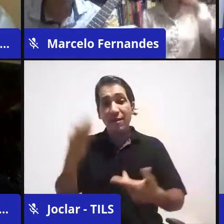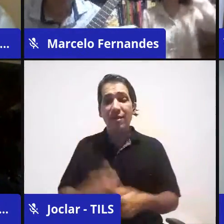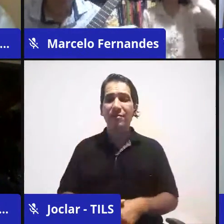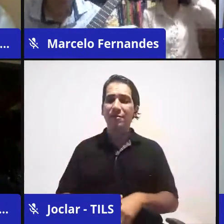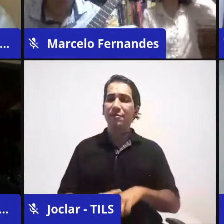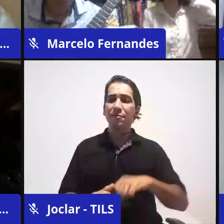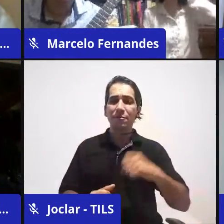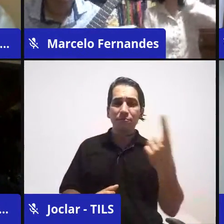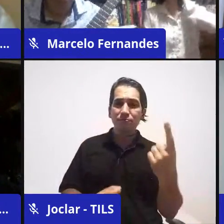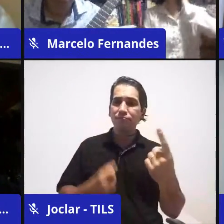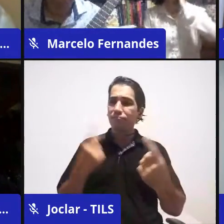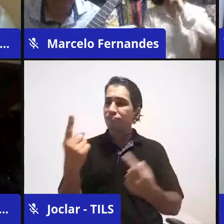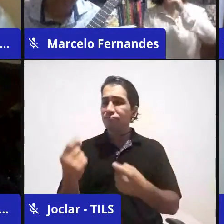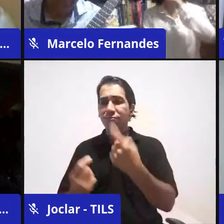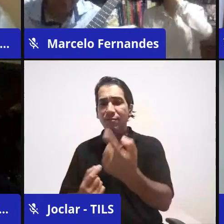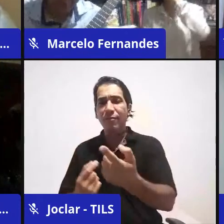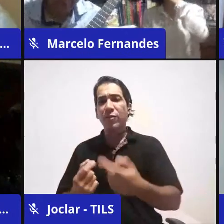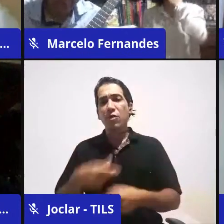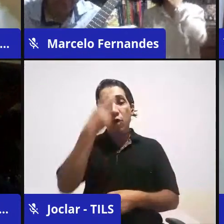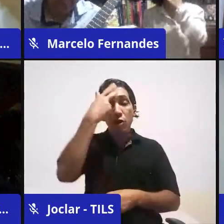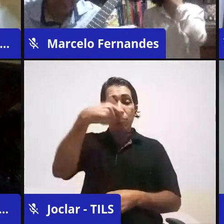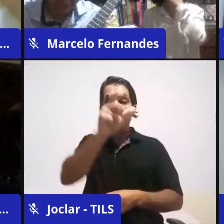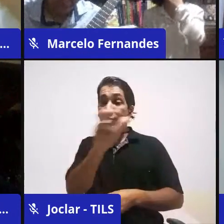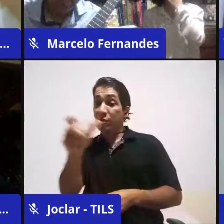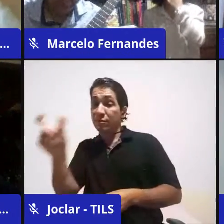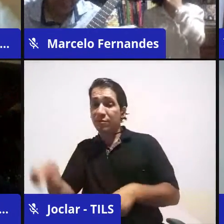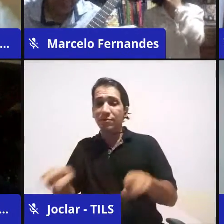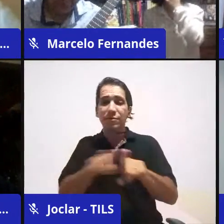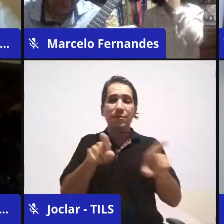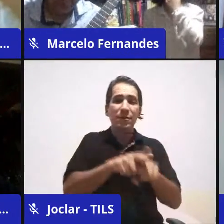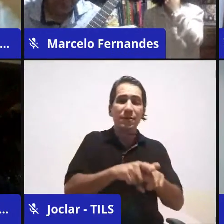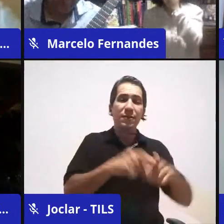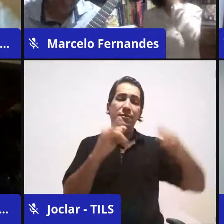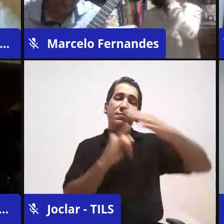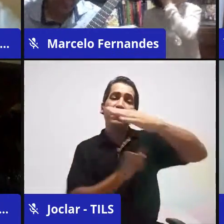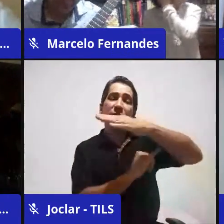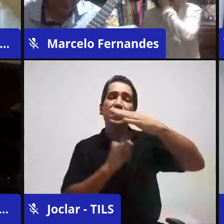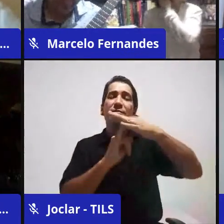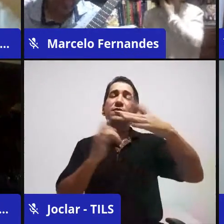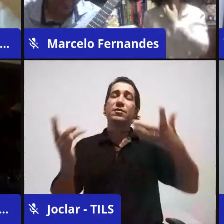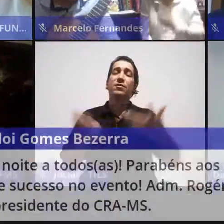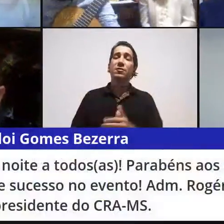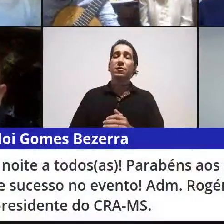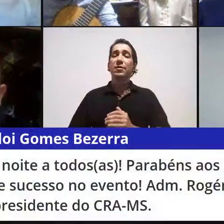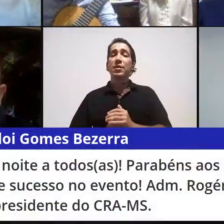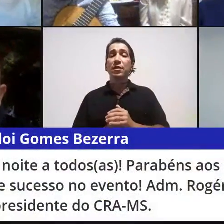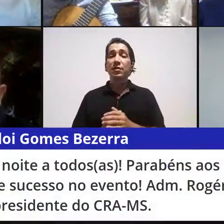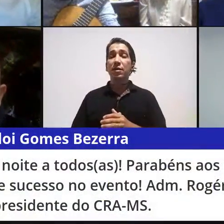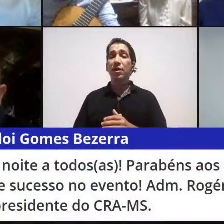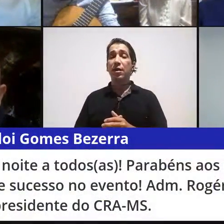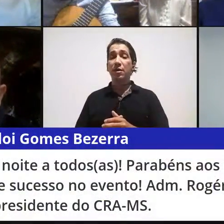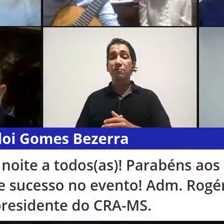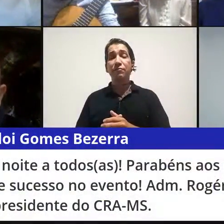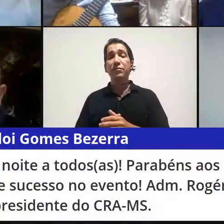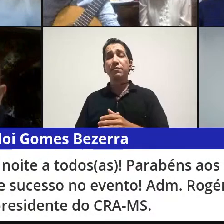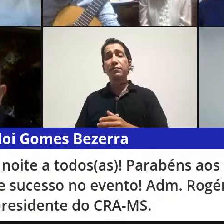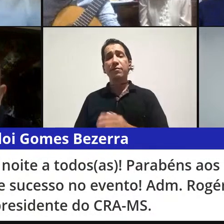e às instituições que são especiais e que nos permite realizar esse evento com tamanha